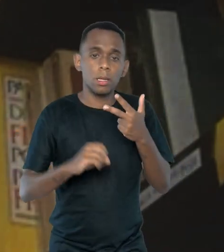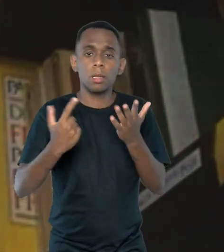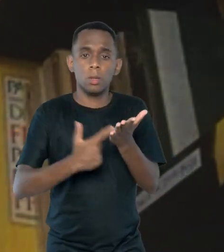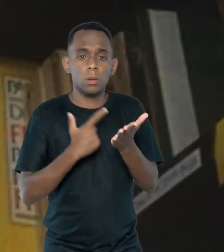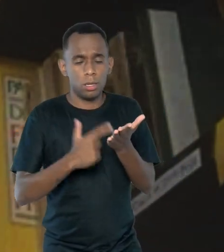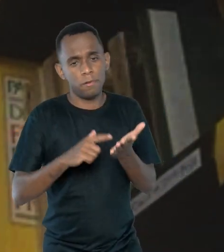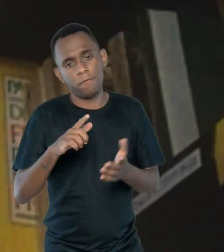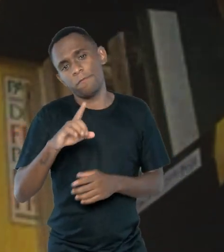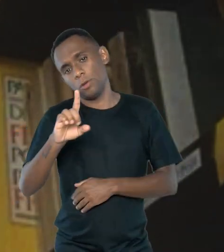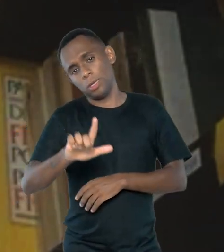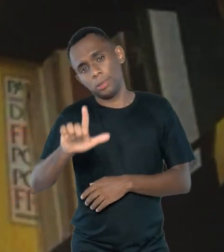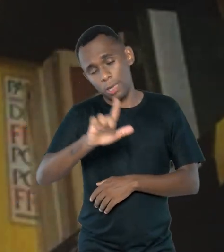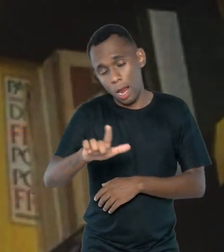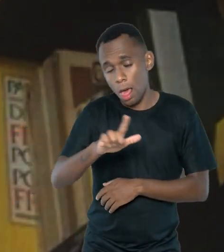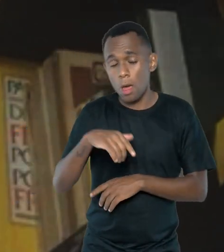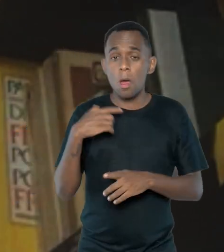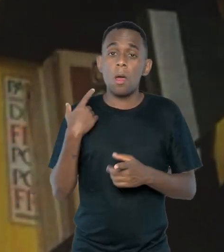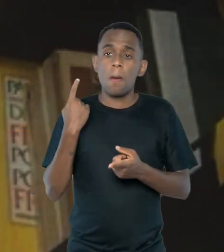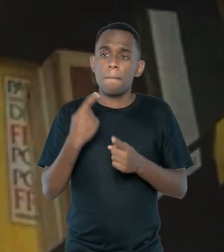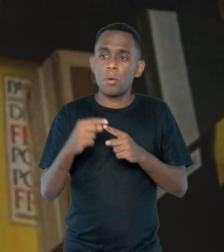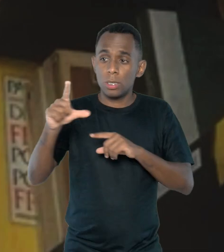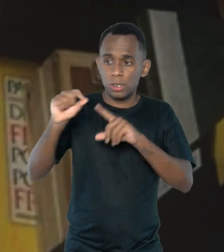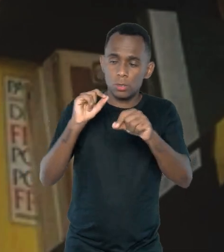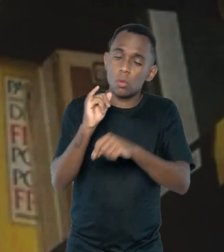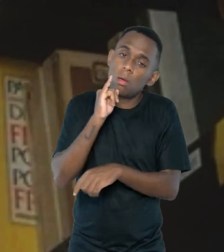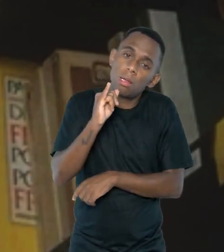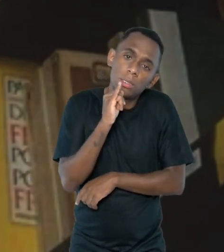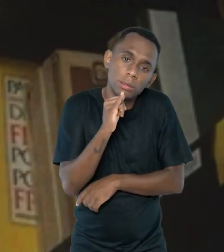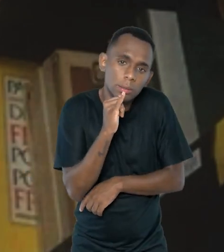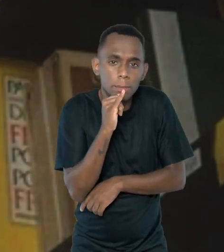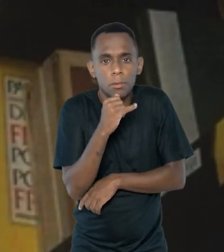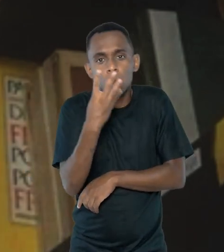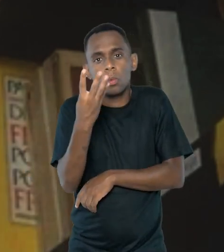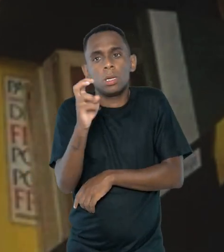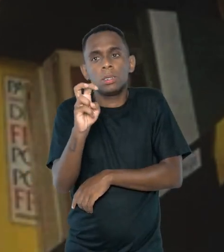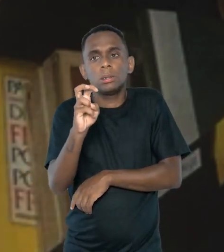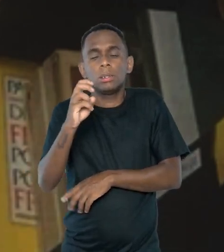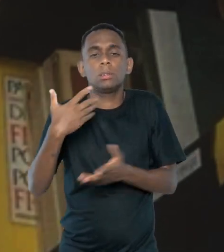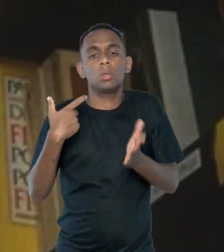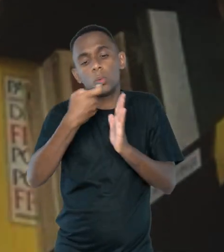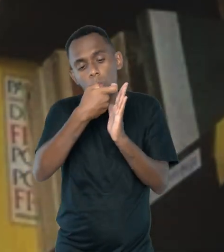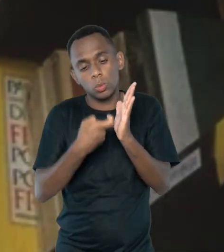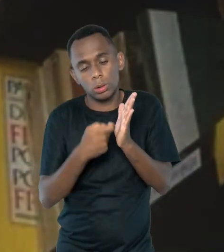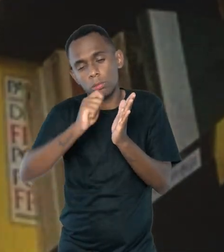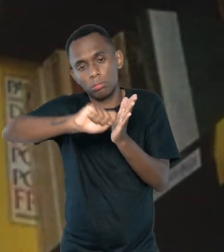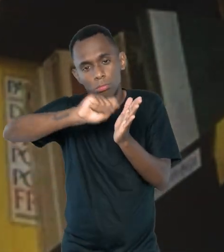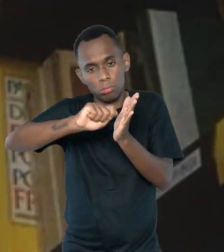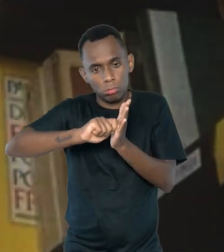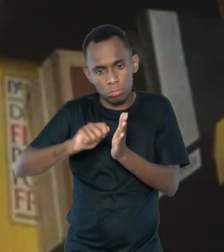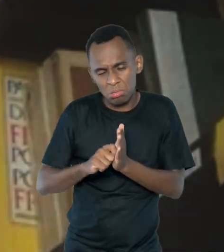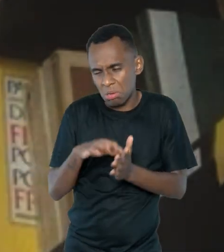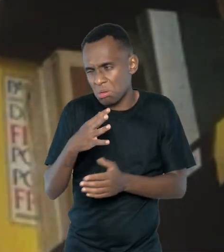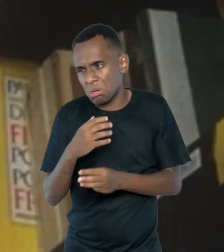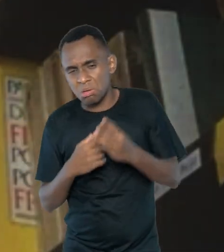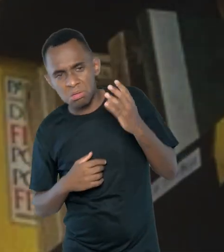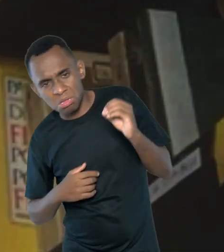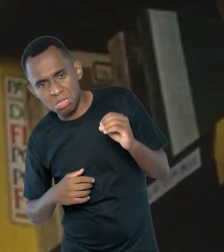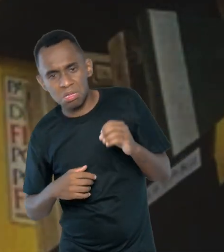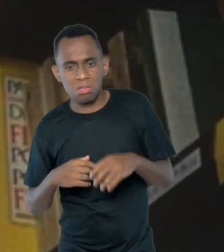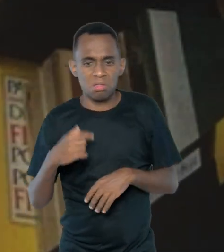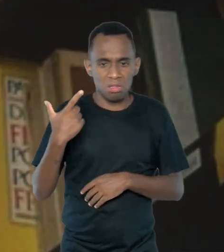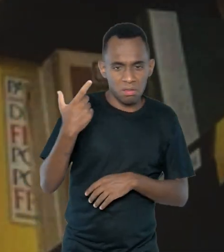importante que se escolha, por exemplo, 45 obras, ou 30, ou